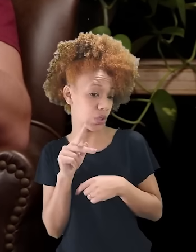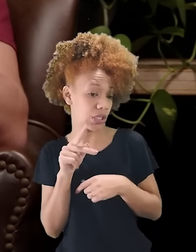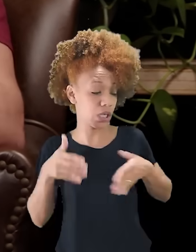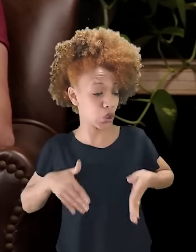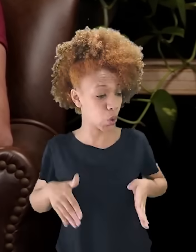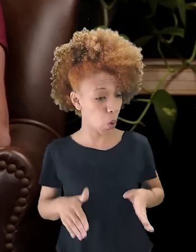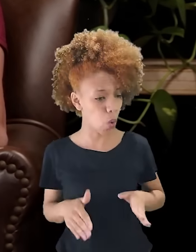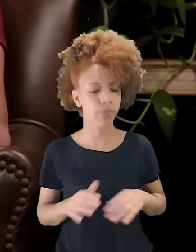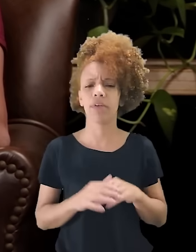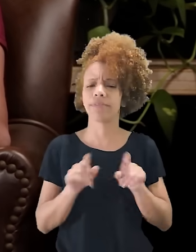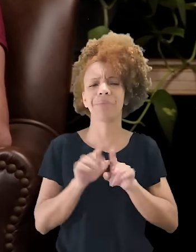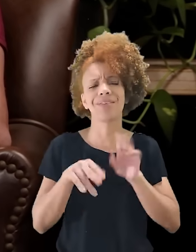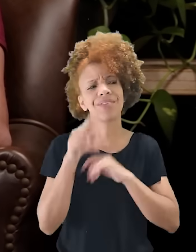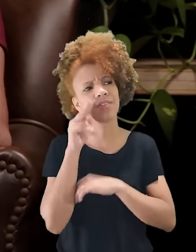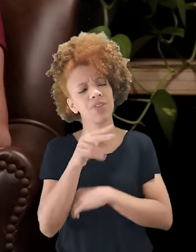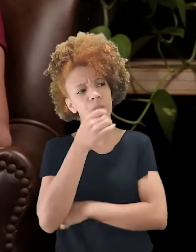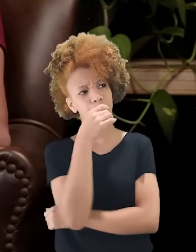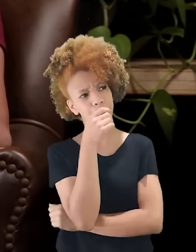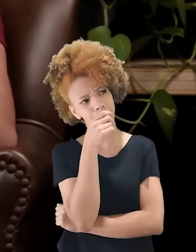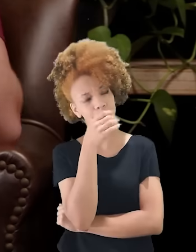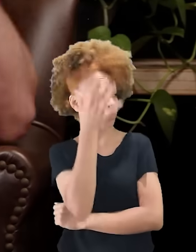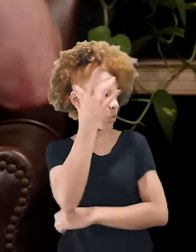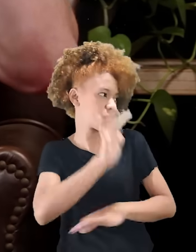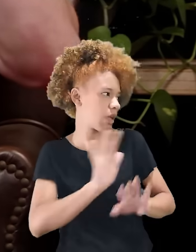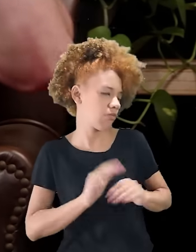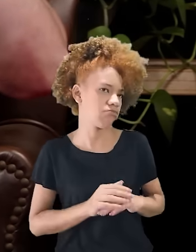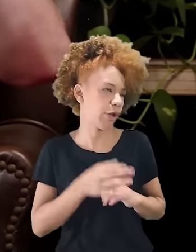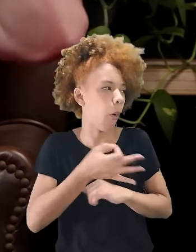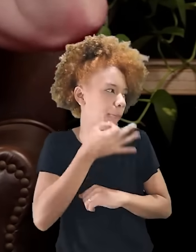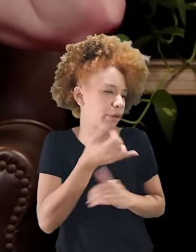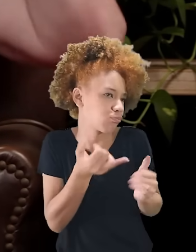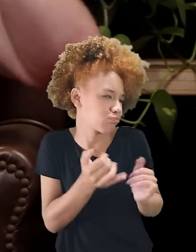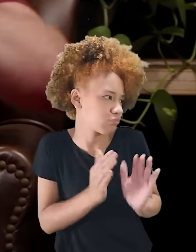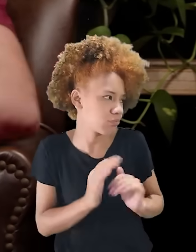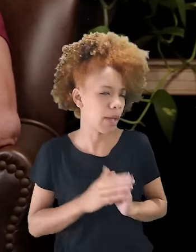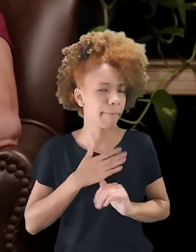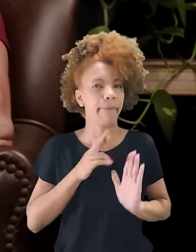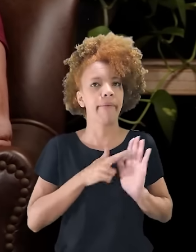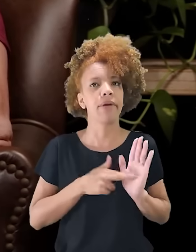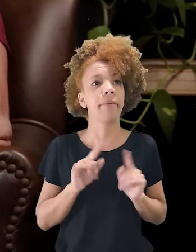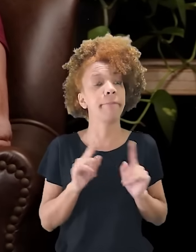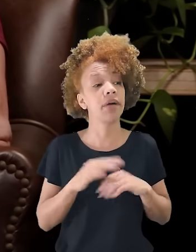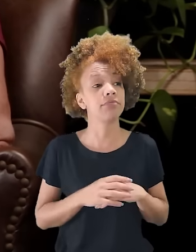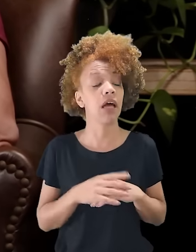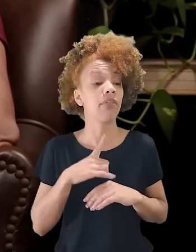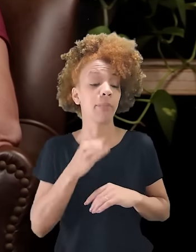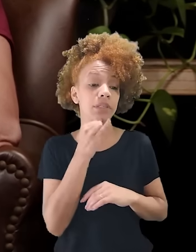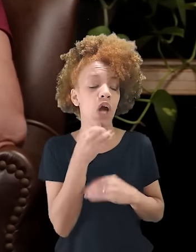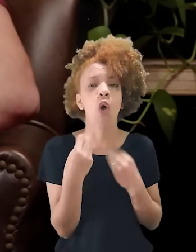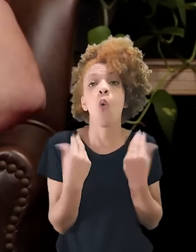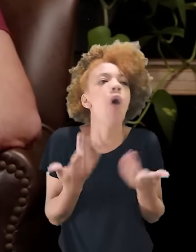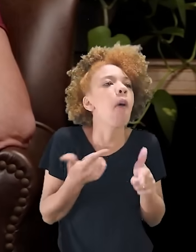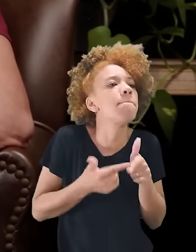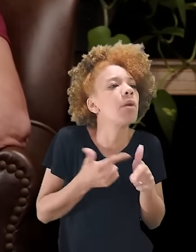em corpo inclusive até às vezes eu vejo assim sei lá eu dando uma opinião cagando minha regra aqui às vezes vejo muita mulher falando